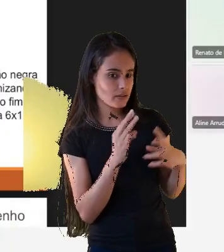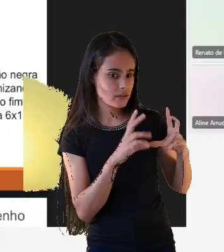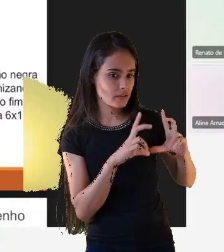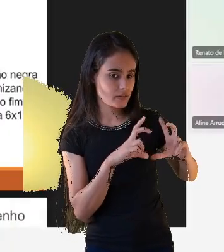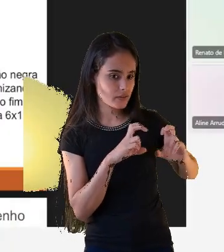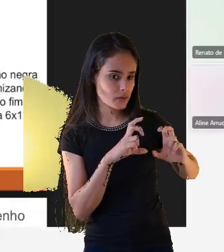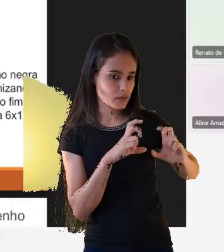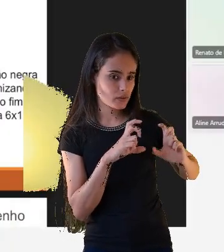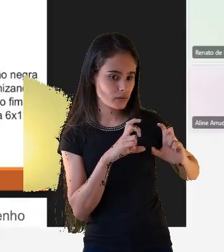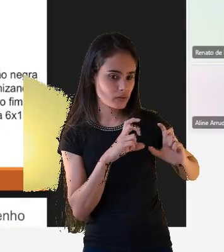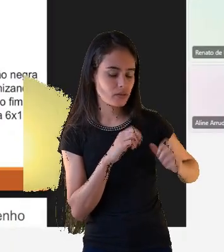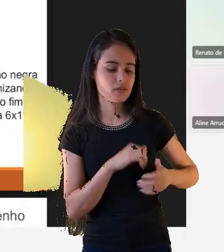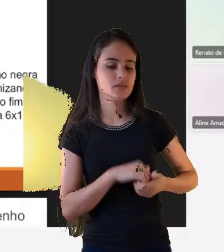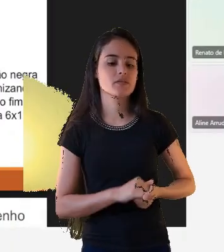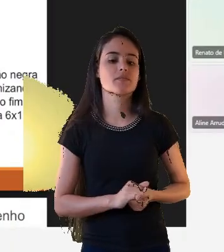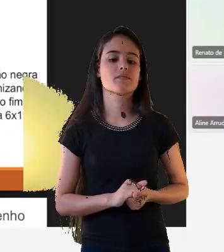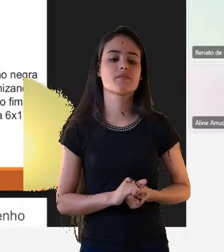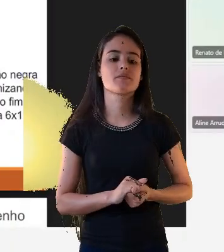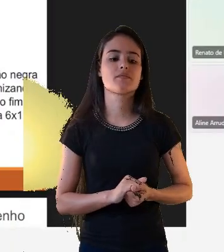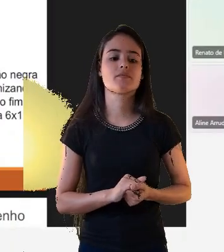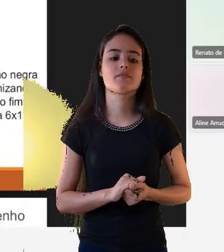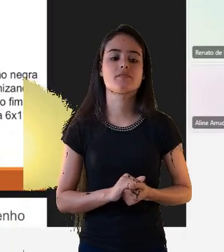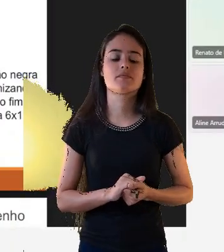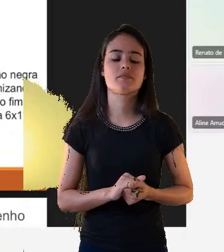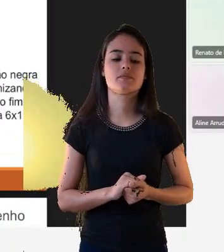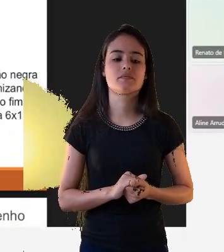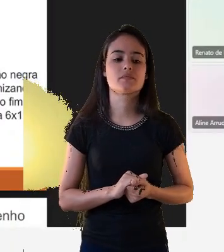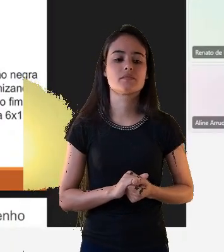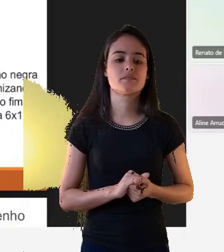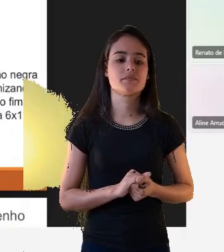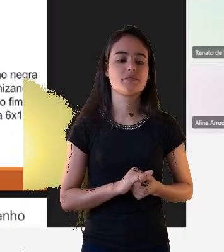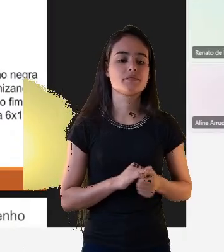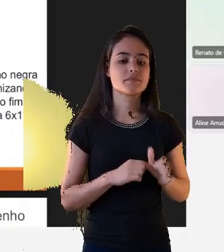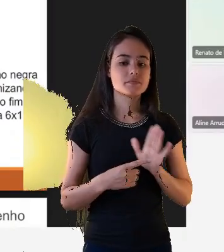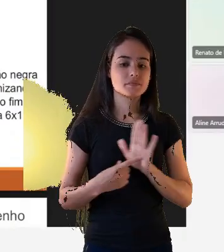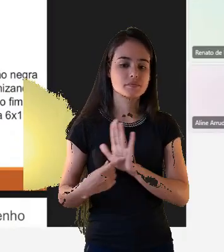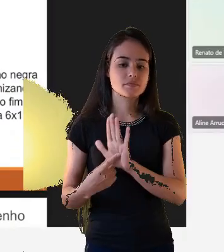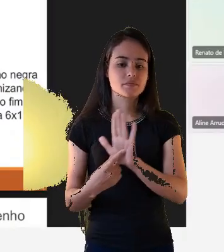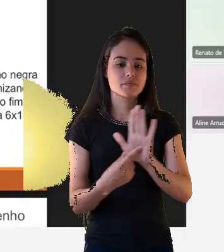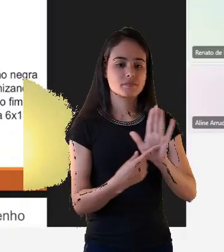3 fotos de mulheres negras que são mulheres assim que vão